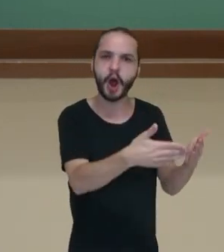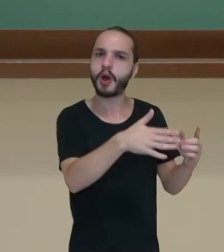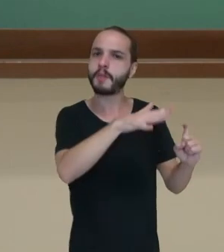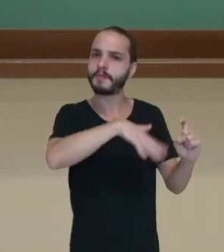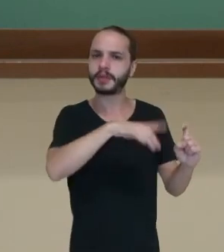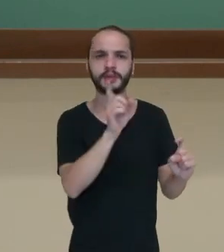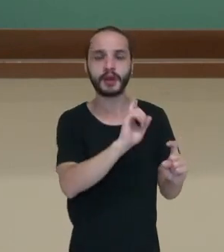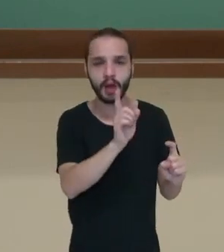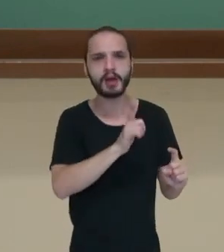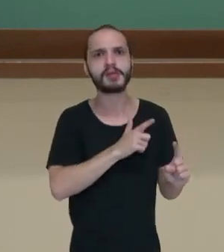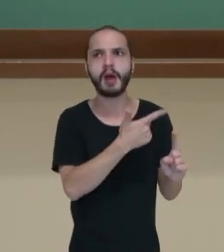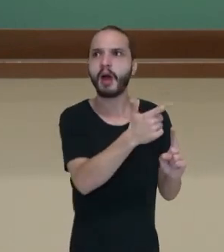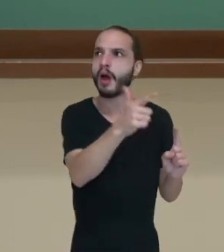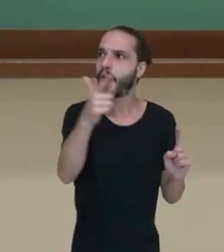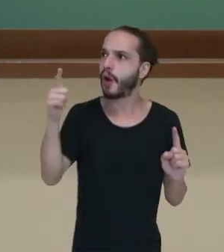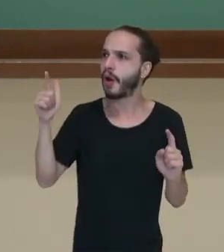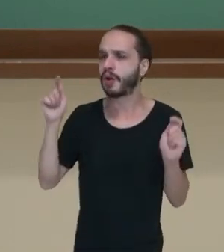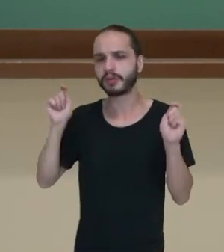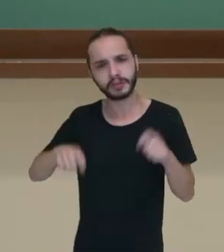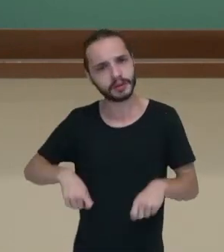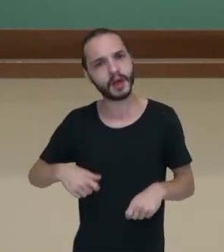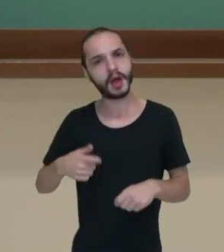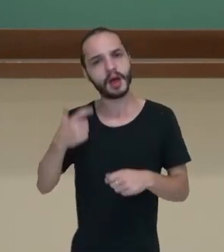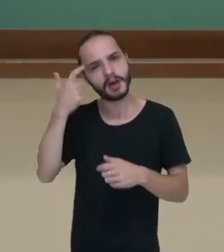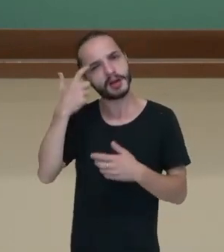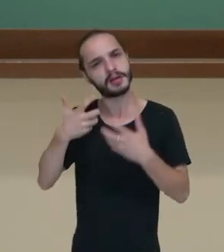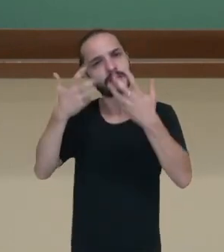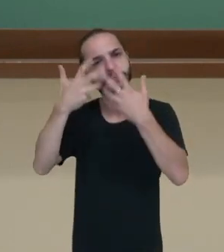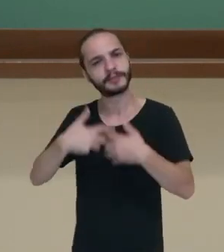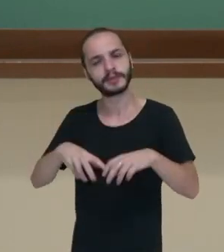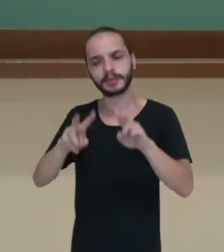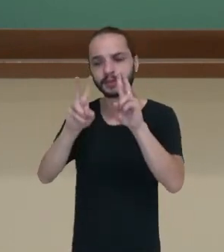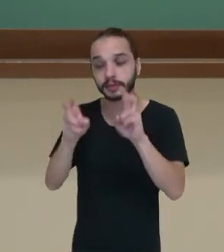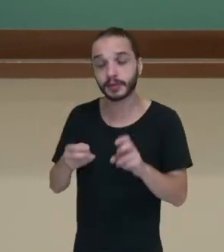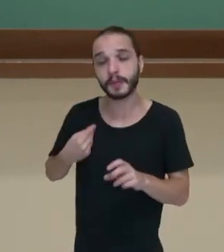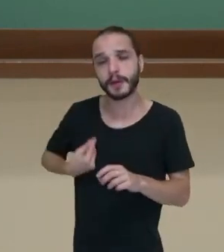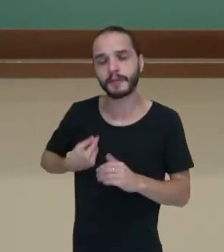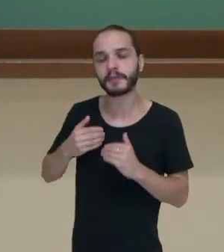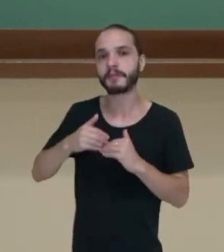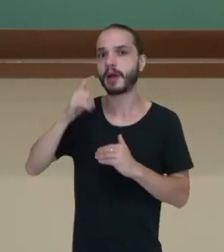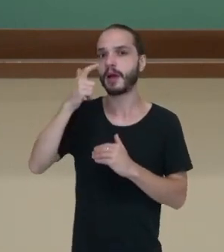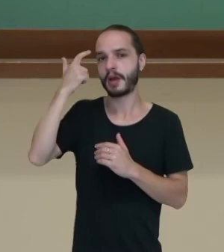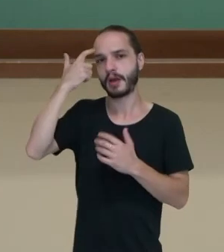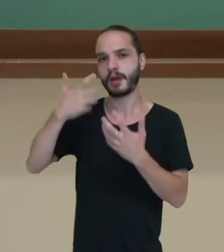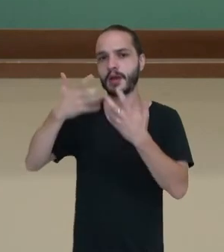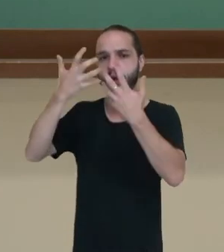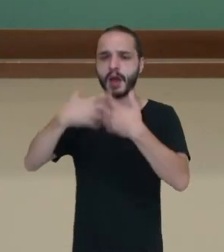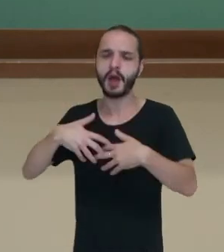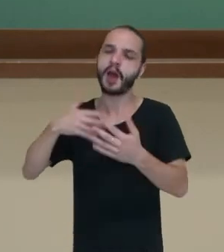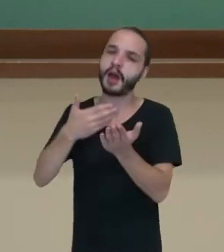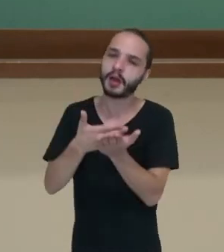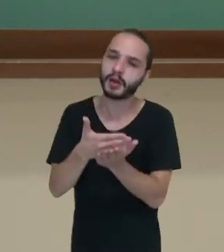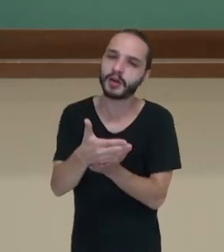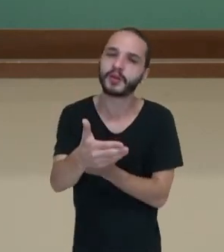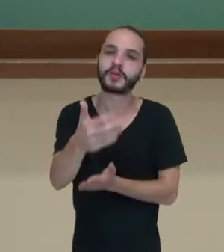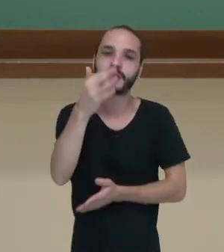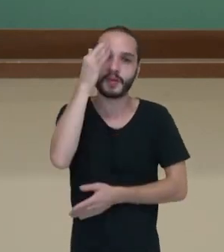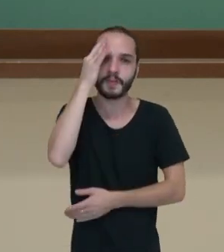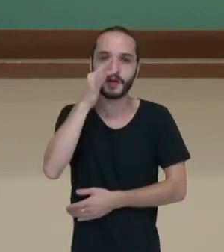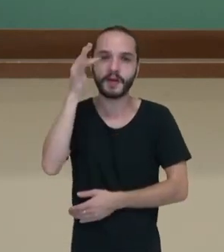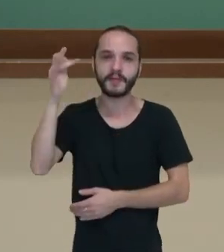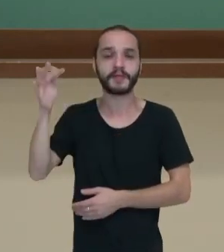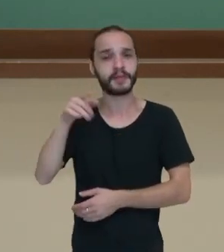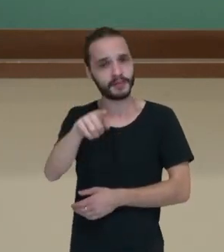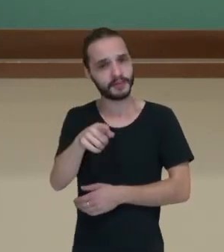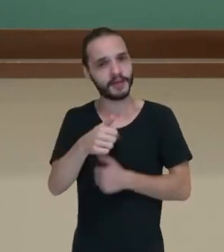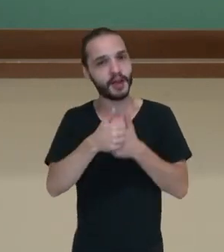a vida de uma maneira mais racional. E é assim começa a história da filosofia que você vai acompanhar nessas próximas